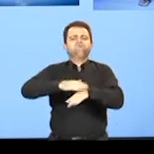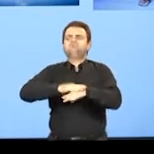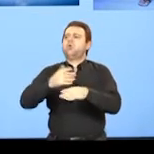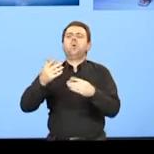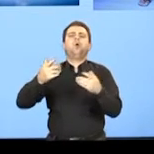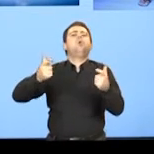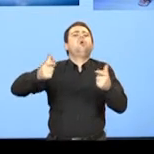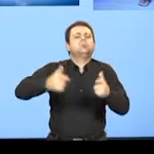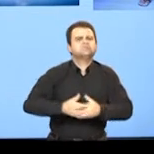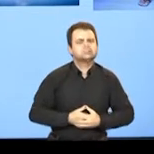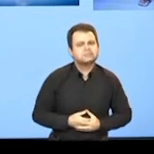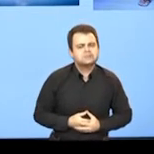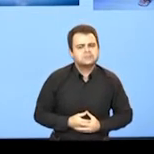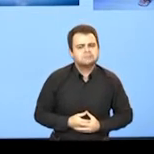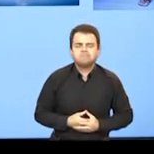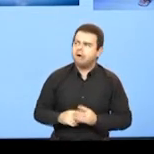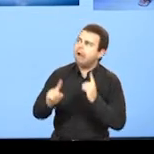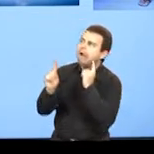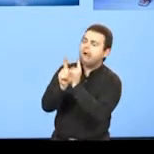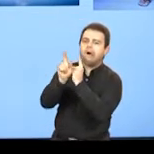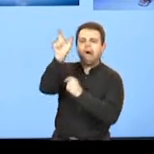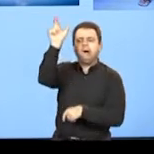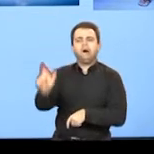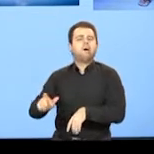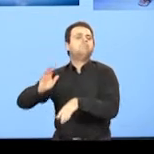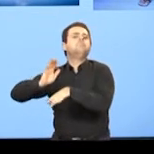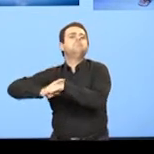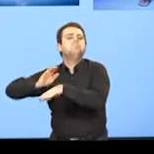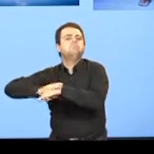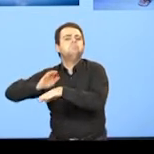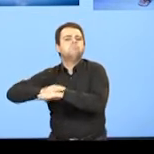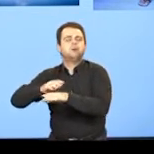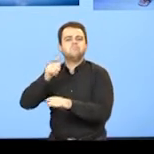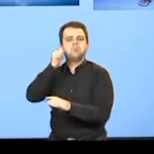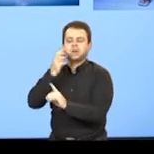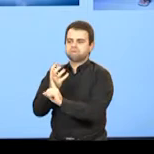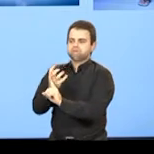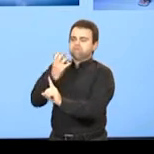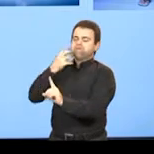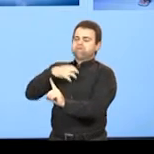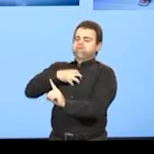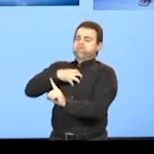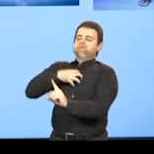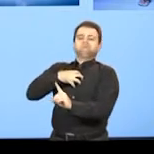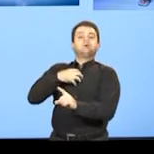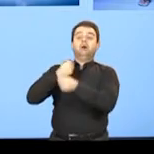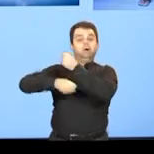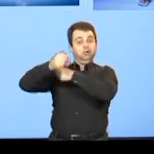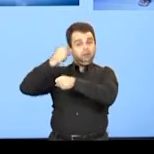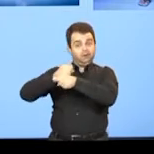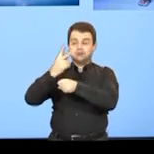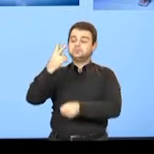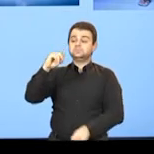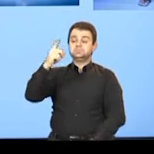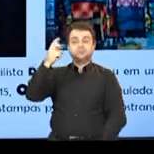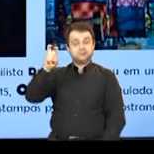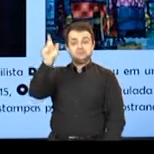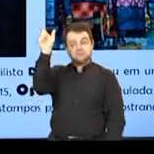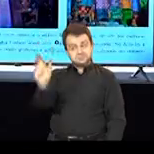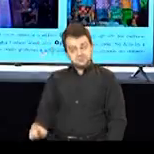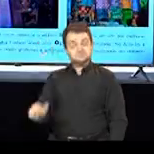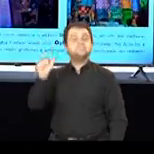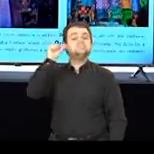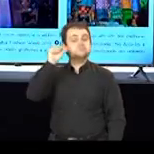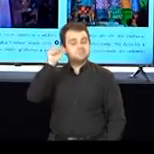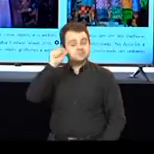inspiração? Conseguem identificar o artista que inspirou esta estilista a criar em 2015 essa coleção?